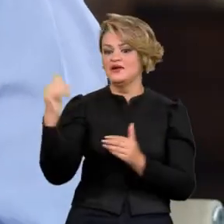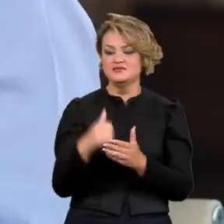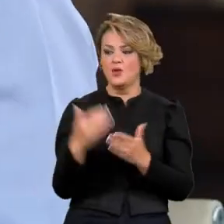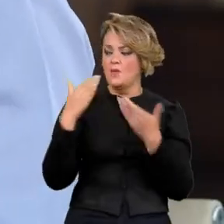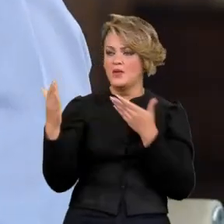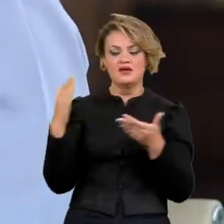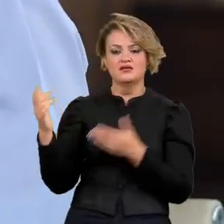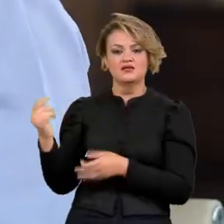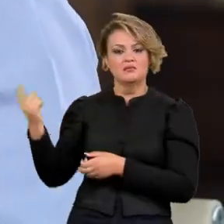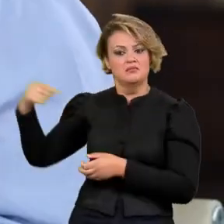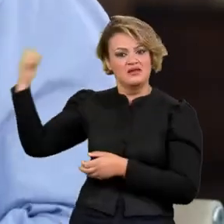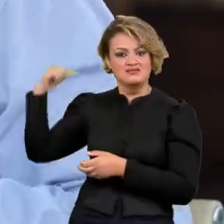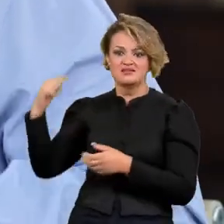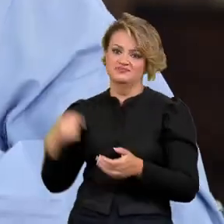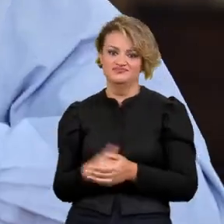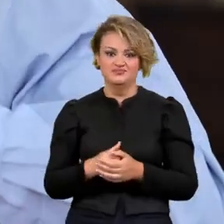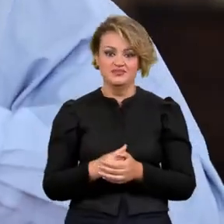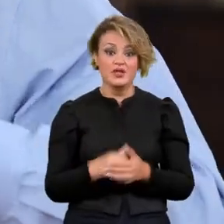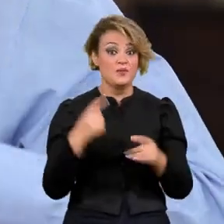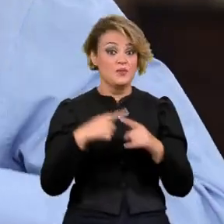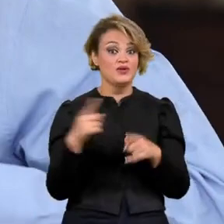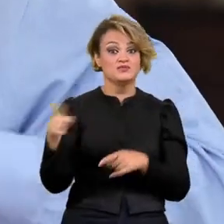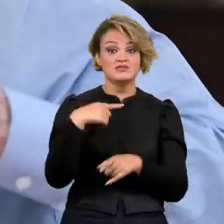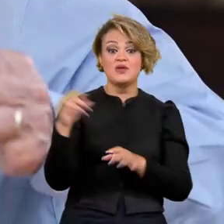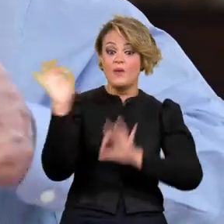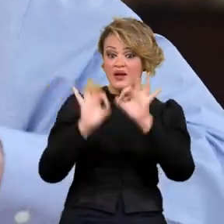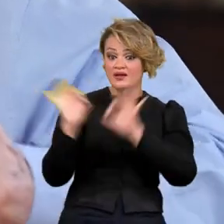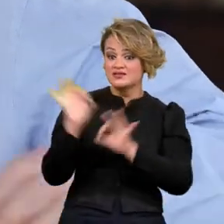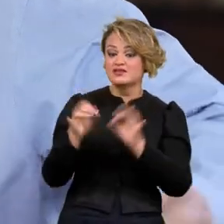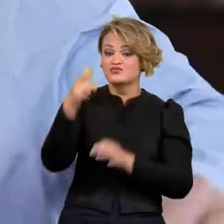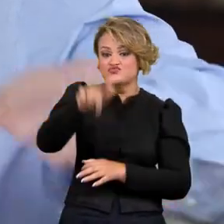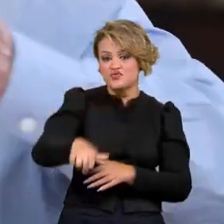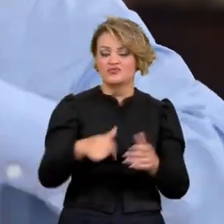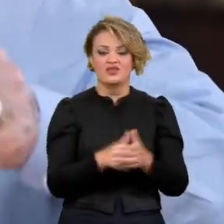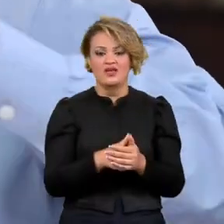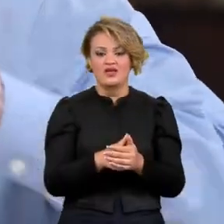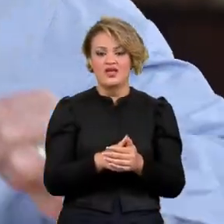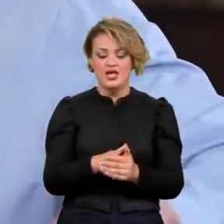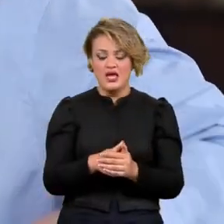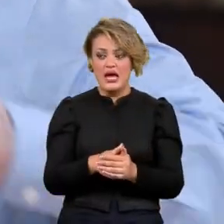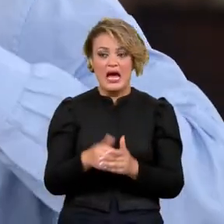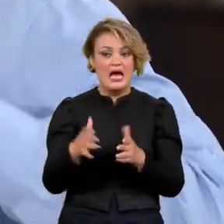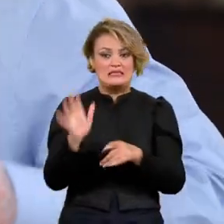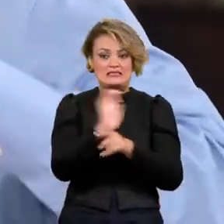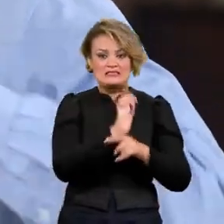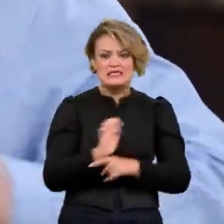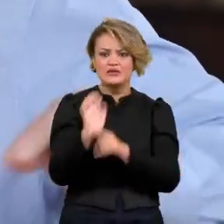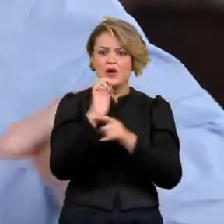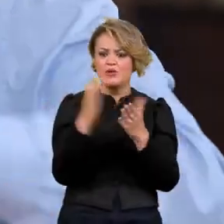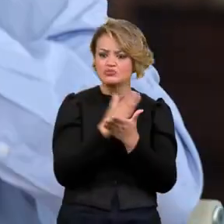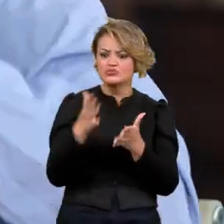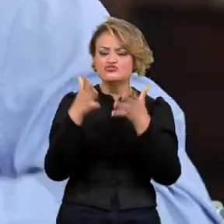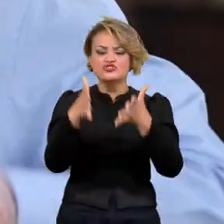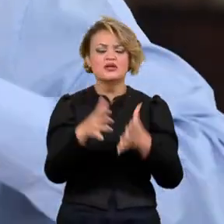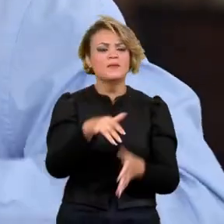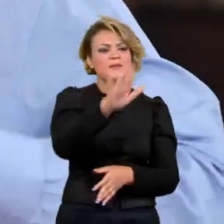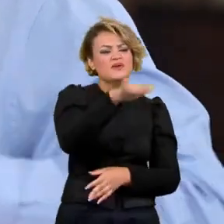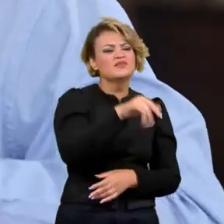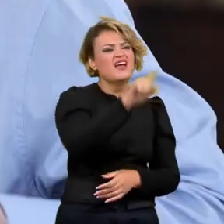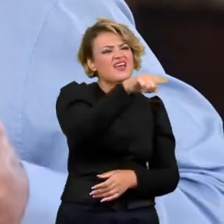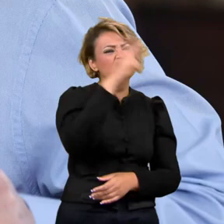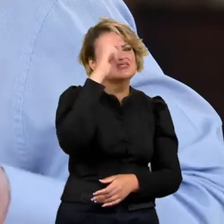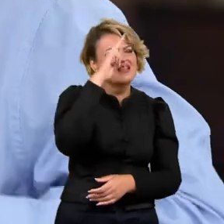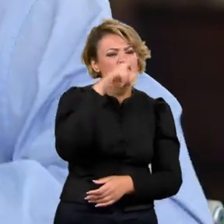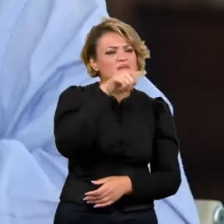não precisamos reconstruir o Brasil eu chego em estado por aí cada estado que eu chego eu pergunto se alguém lembra alguma obra de infraestrutura